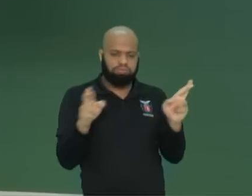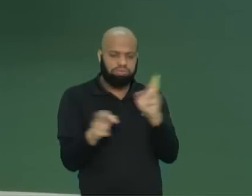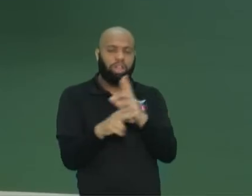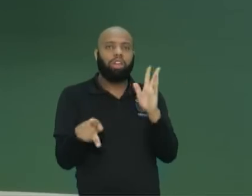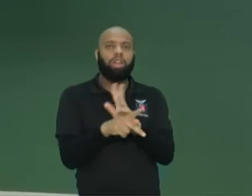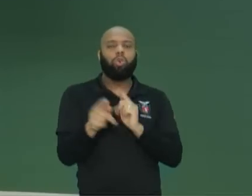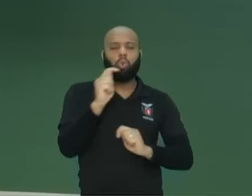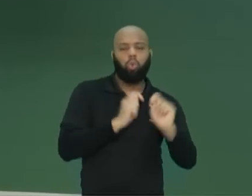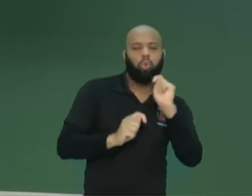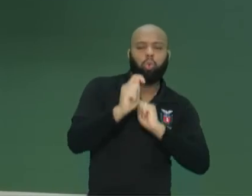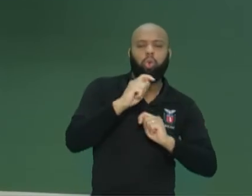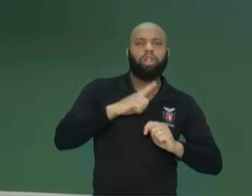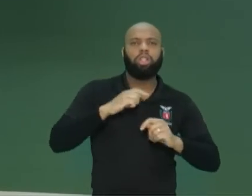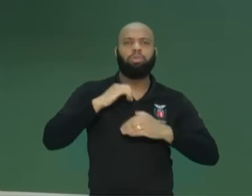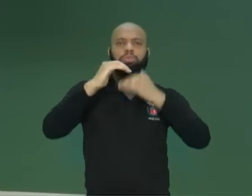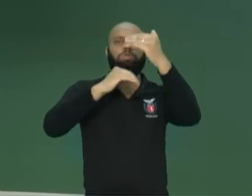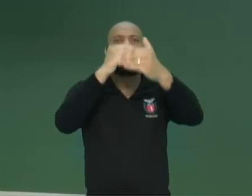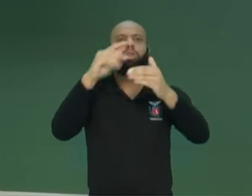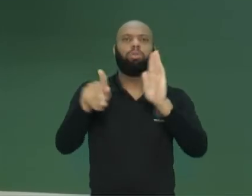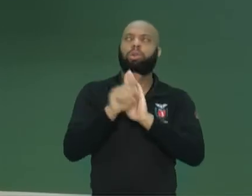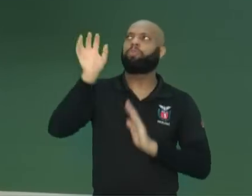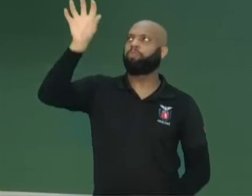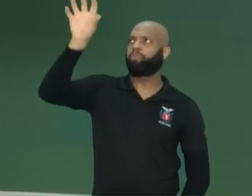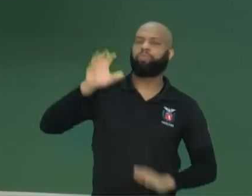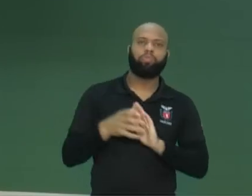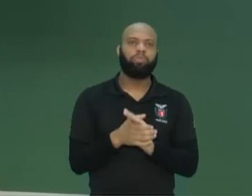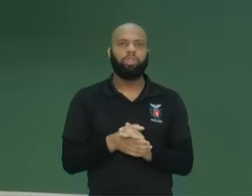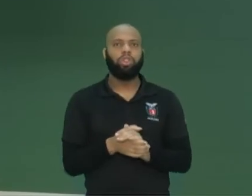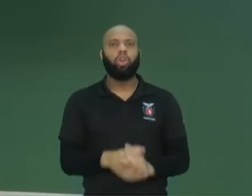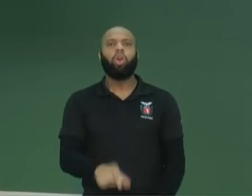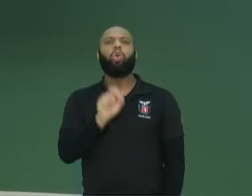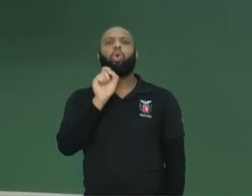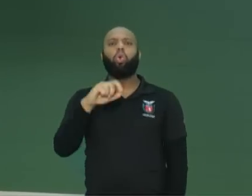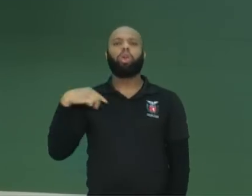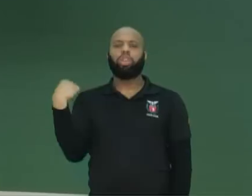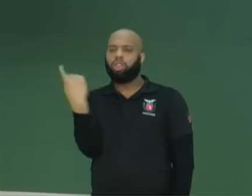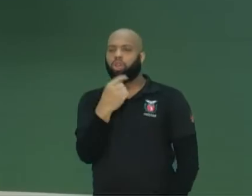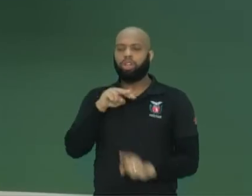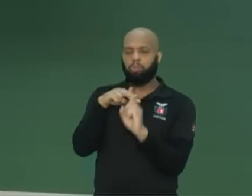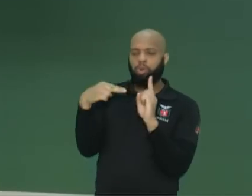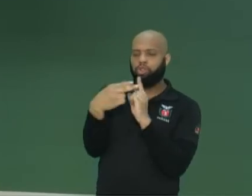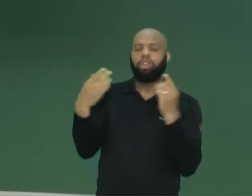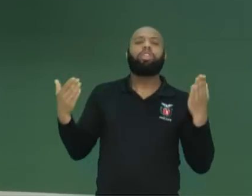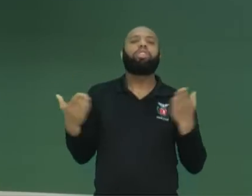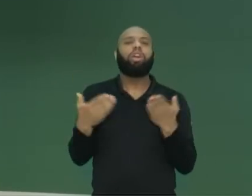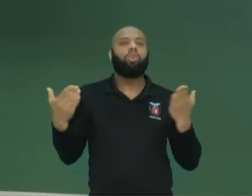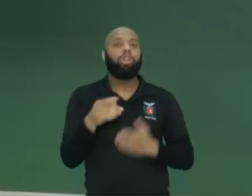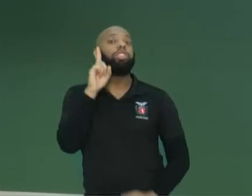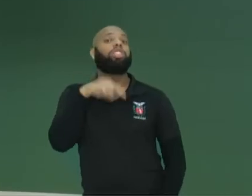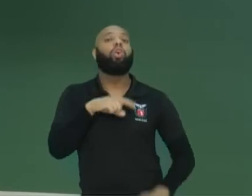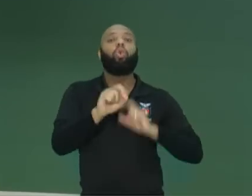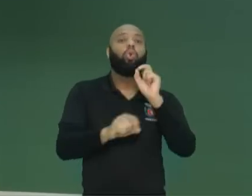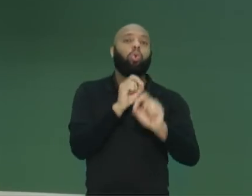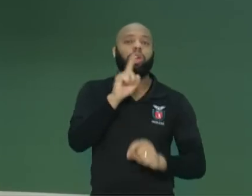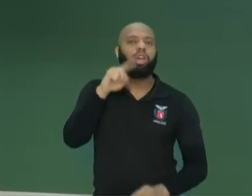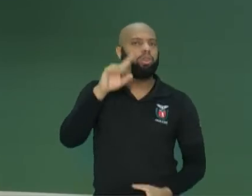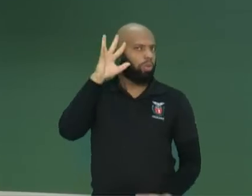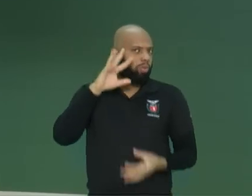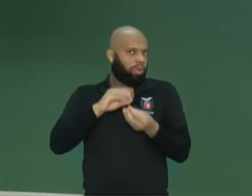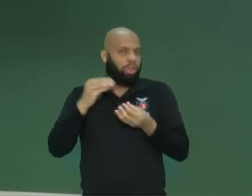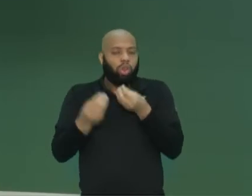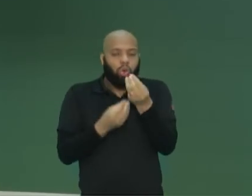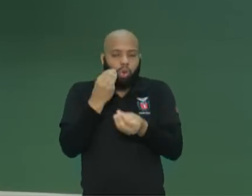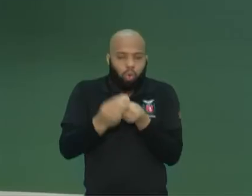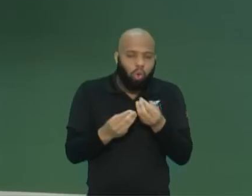são desenvolvidas na região. E o que é o nosso olhar hoje, na aula de hoje, é entender como essas